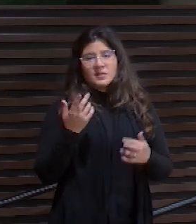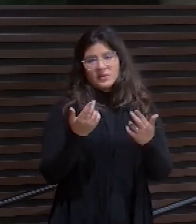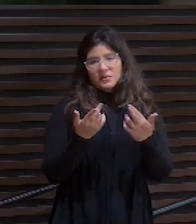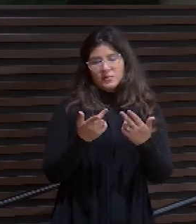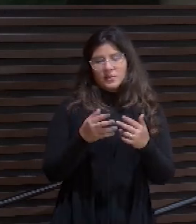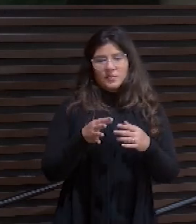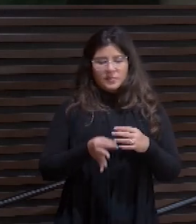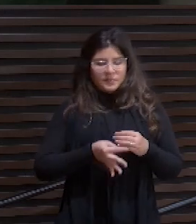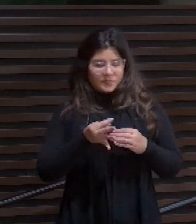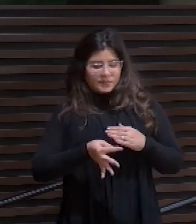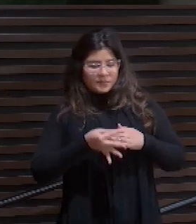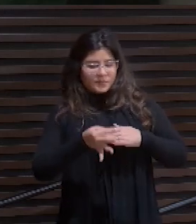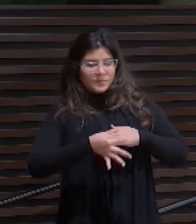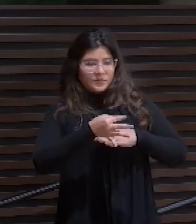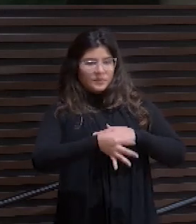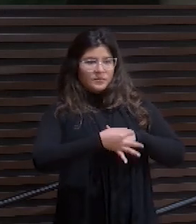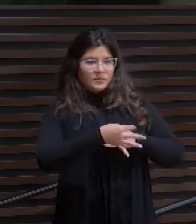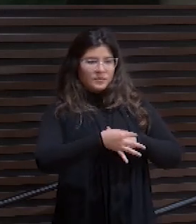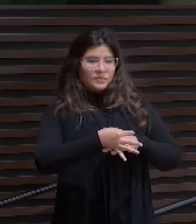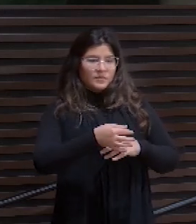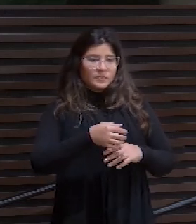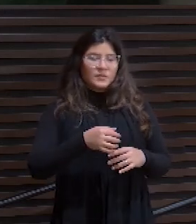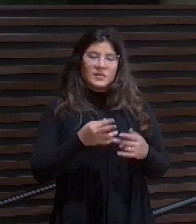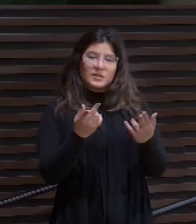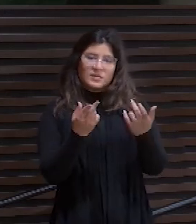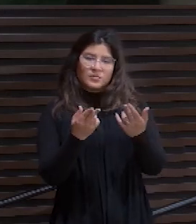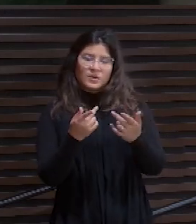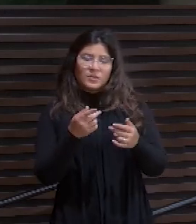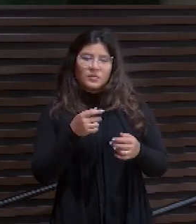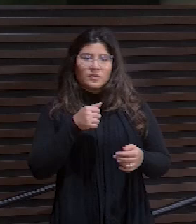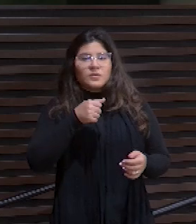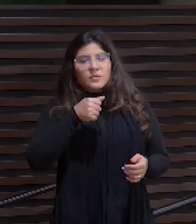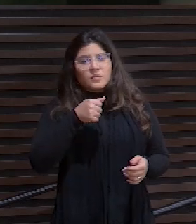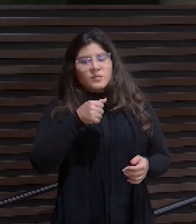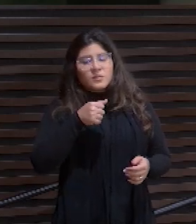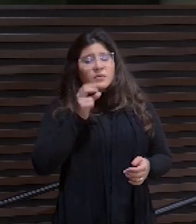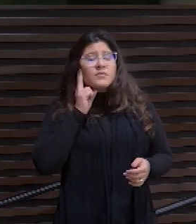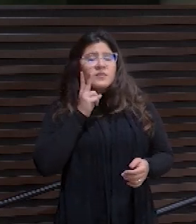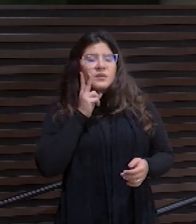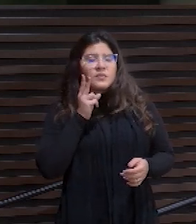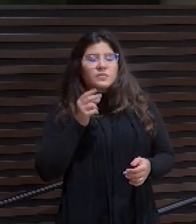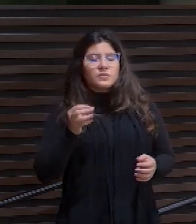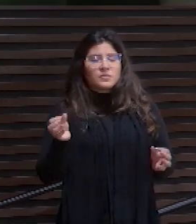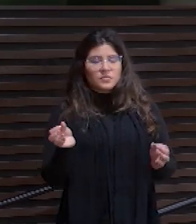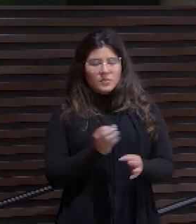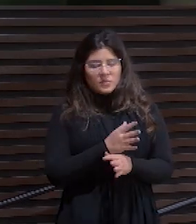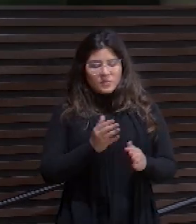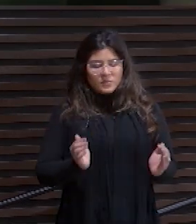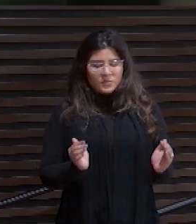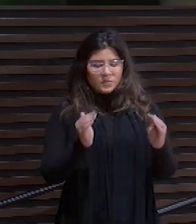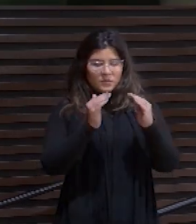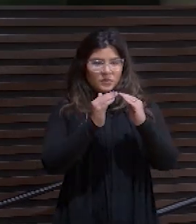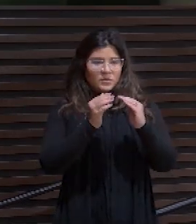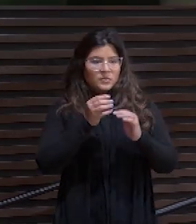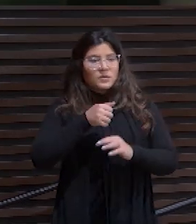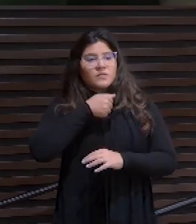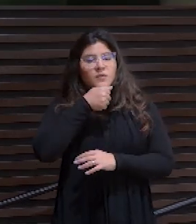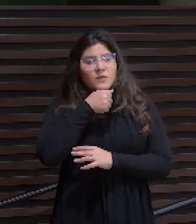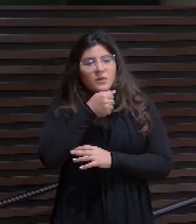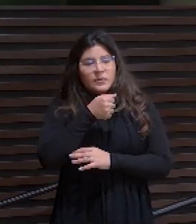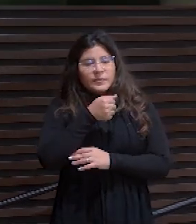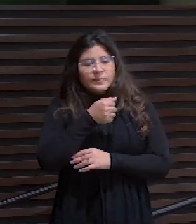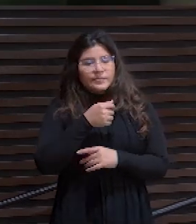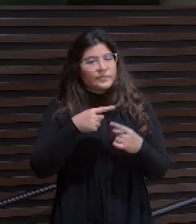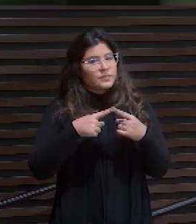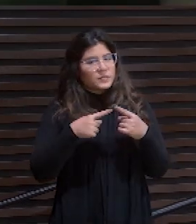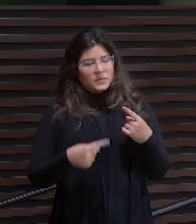remendo, é como colocar um vinho novo em um odre velho. Não vai dar certo. Não vai dar certo. Então,